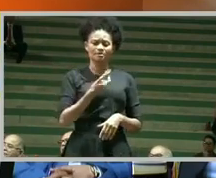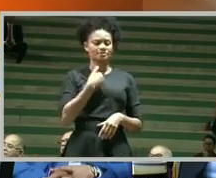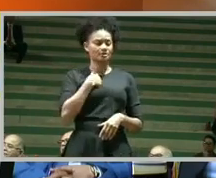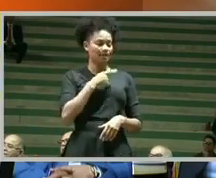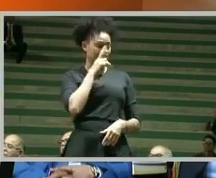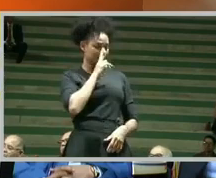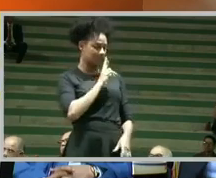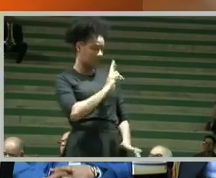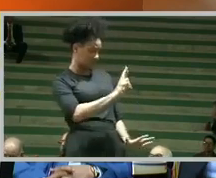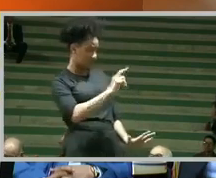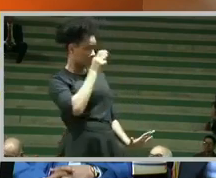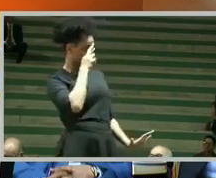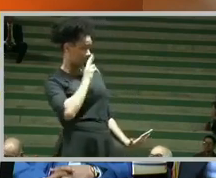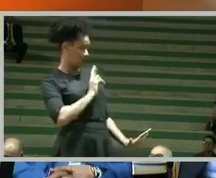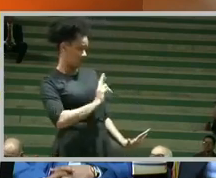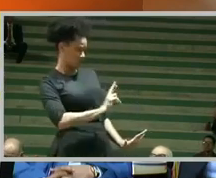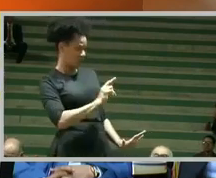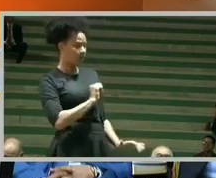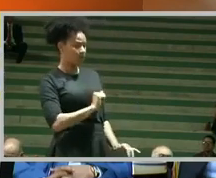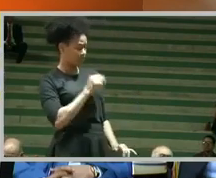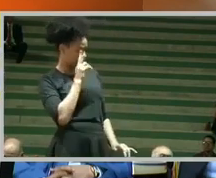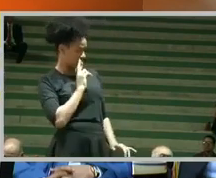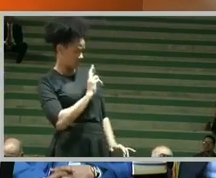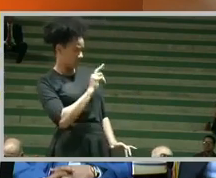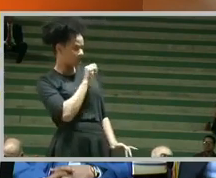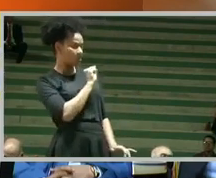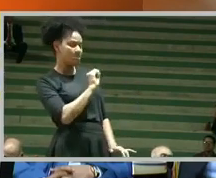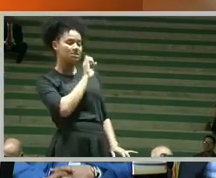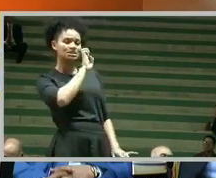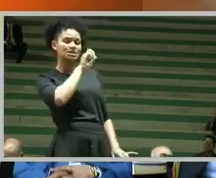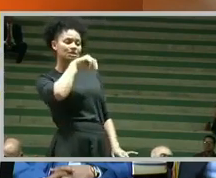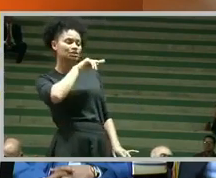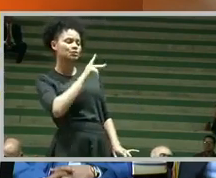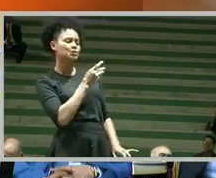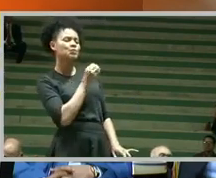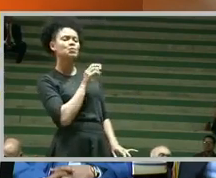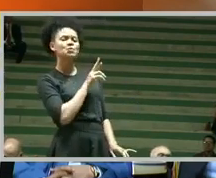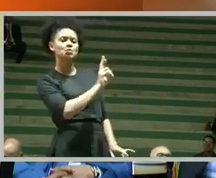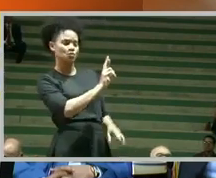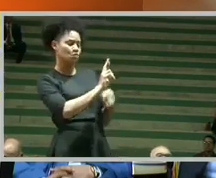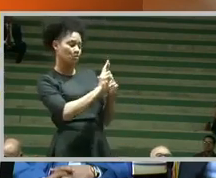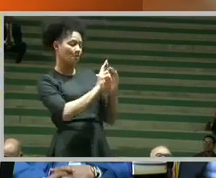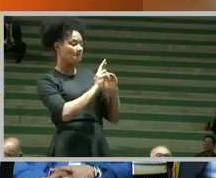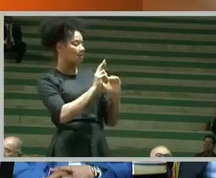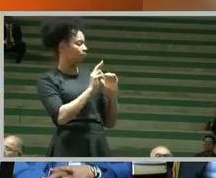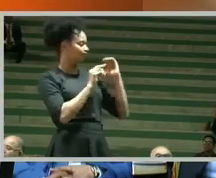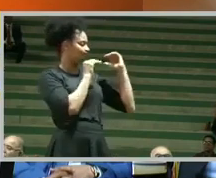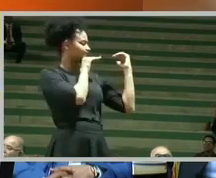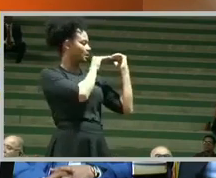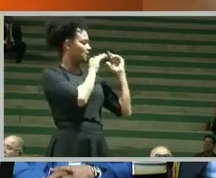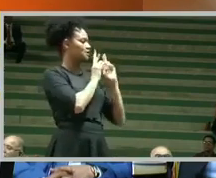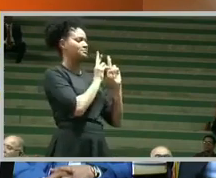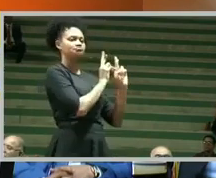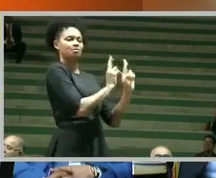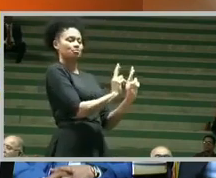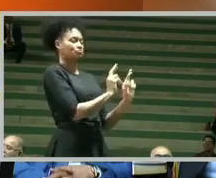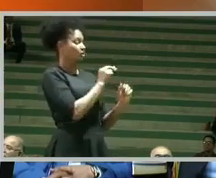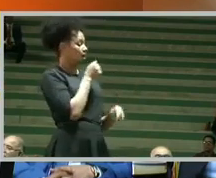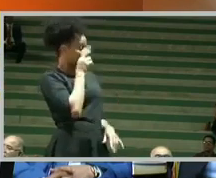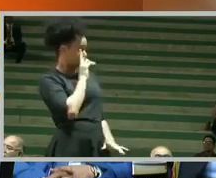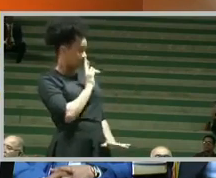bem? O Senhor vai? O Senhor pode me ajudar? Esse Senhor eu uso para quem está acima de mim ou é mais velho do que